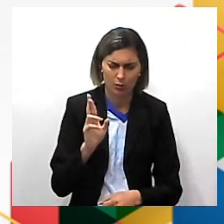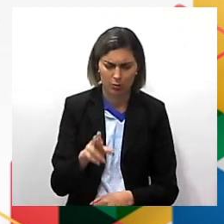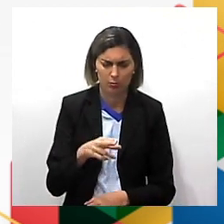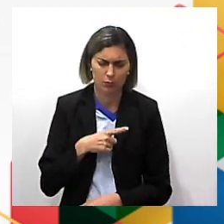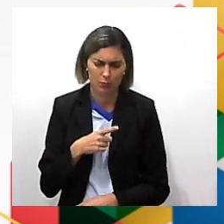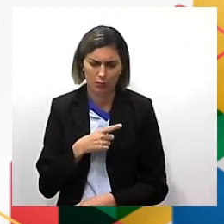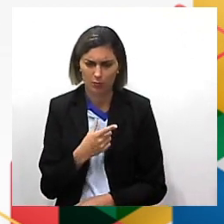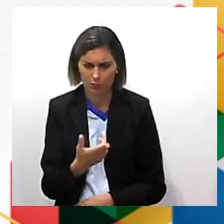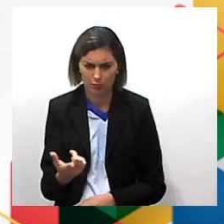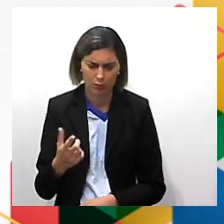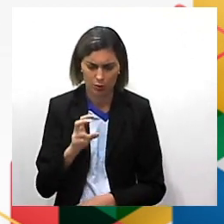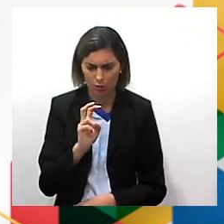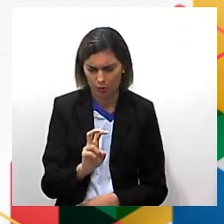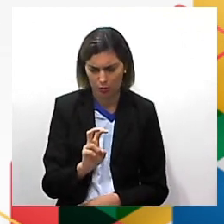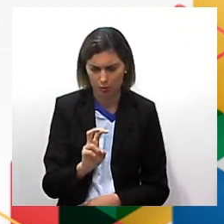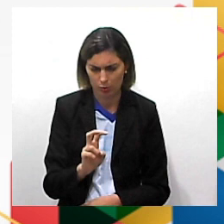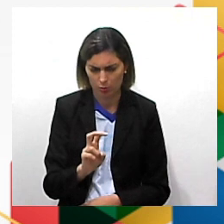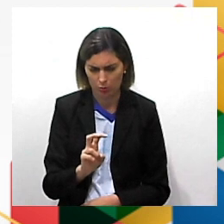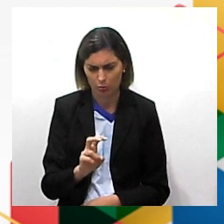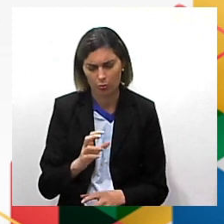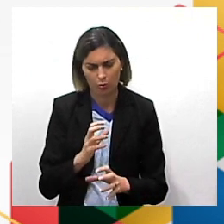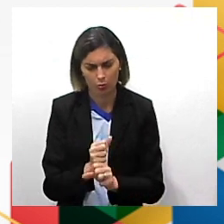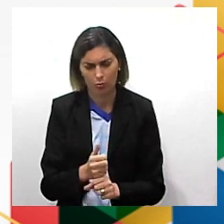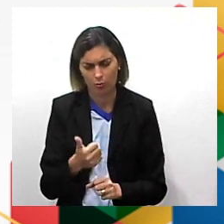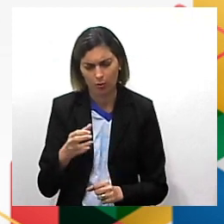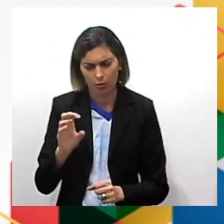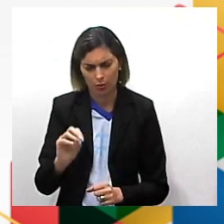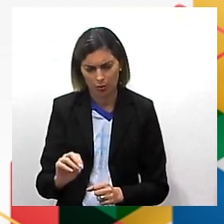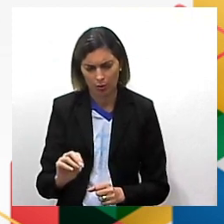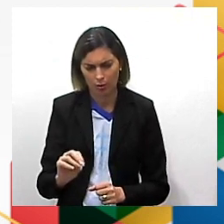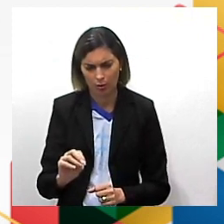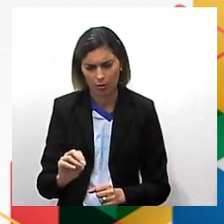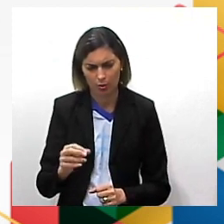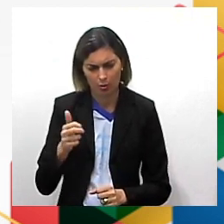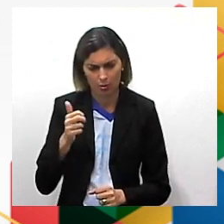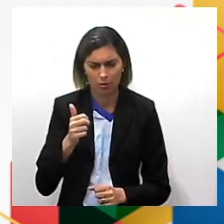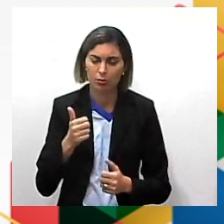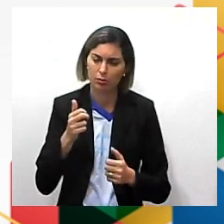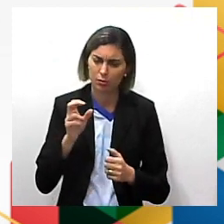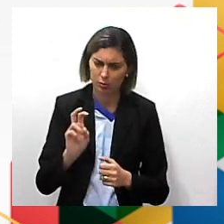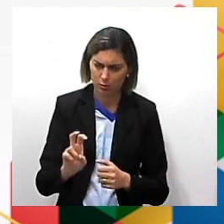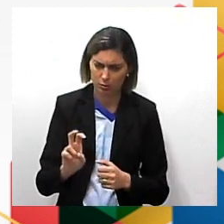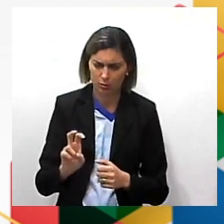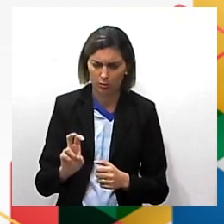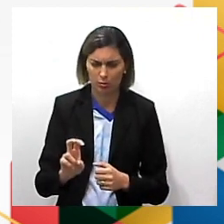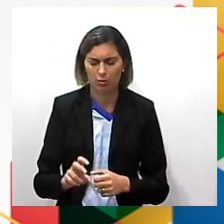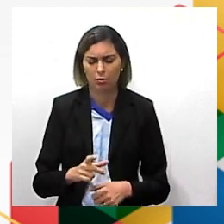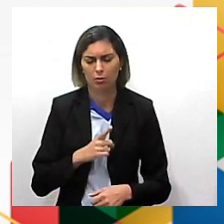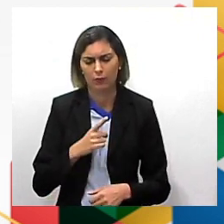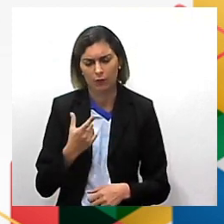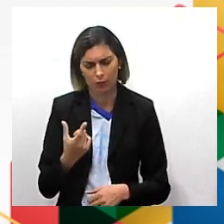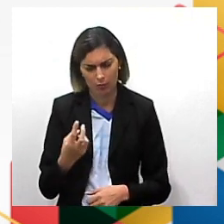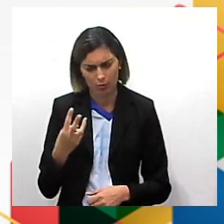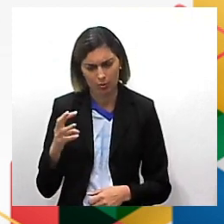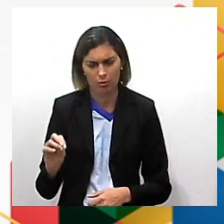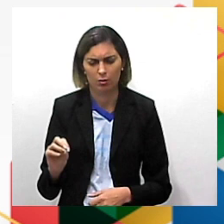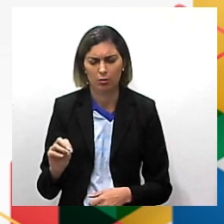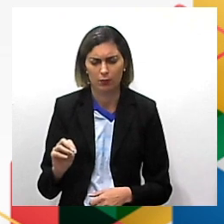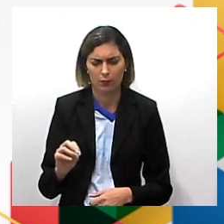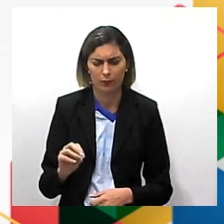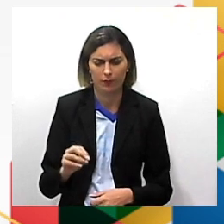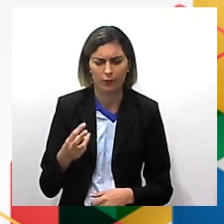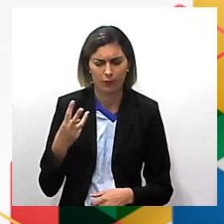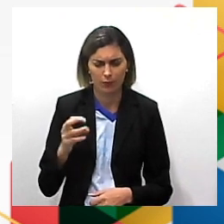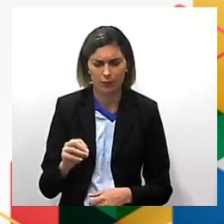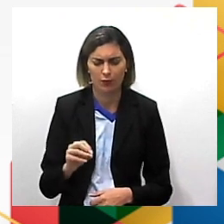olha só, 5 somado com 10 dá 15, somado com 15 dá 30, somado